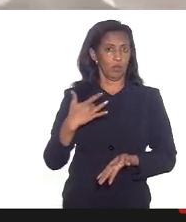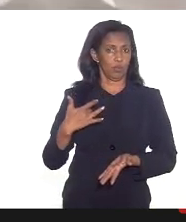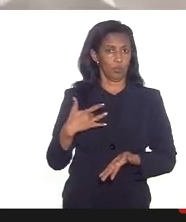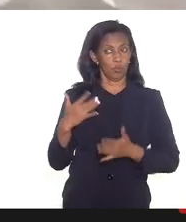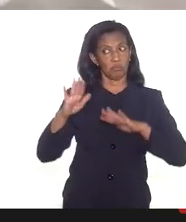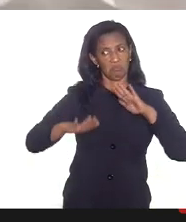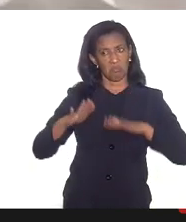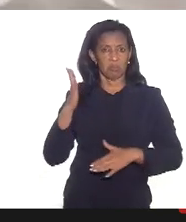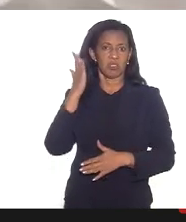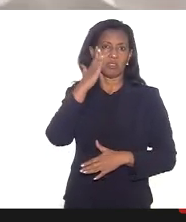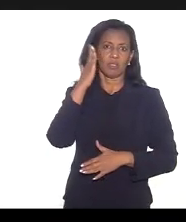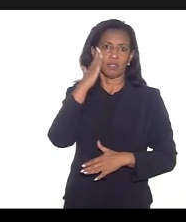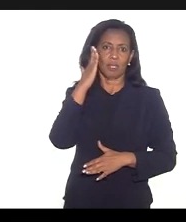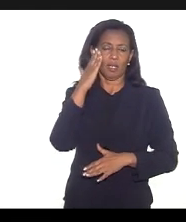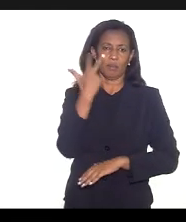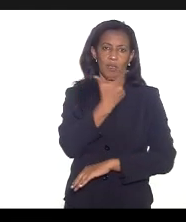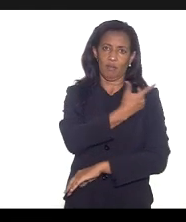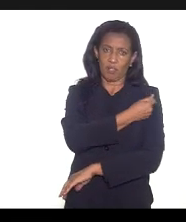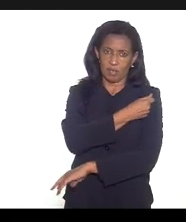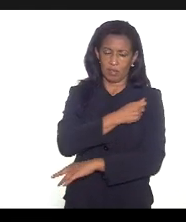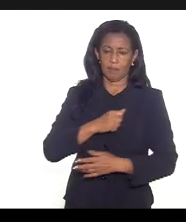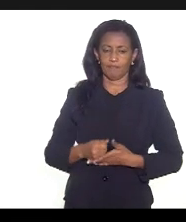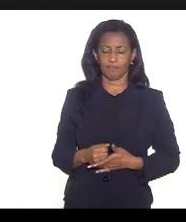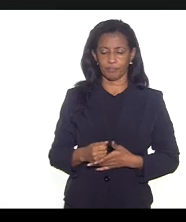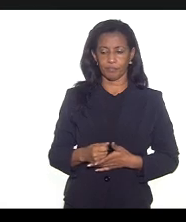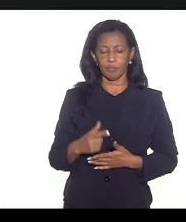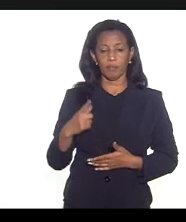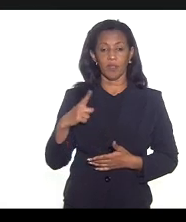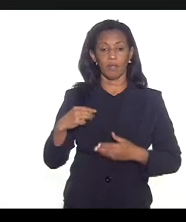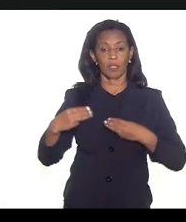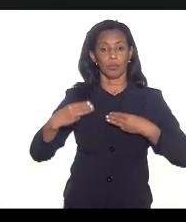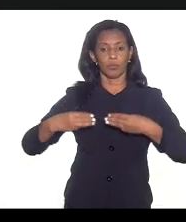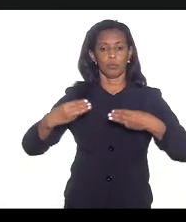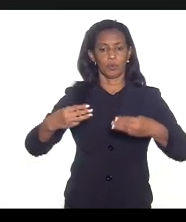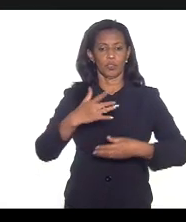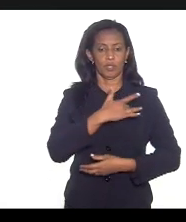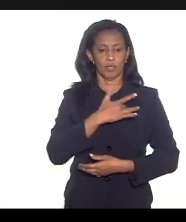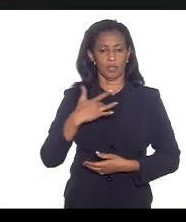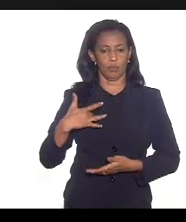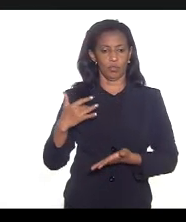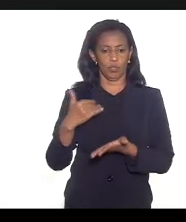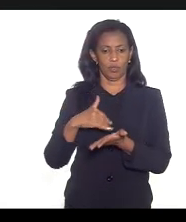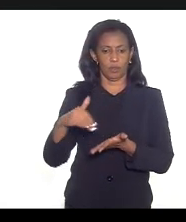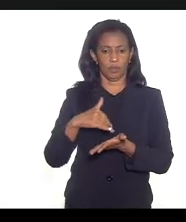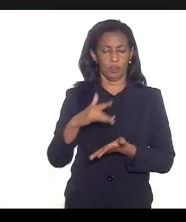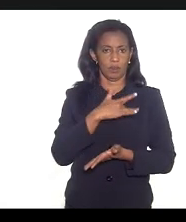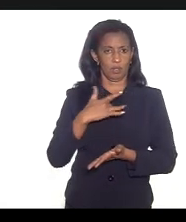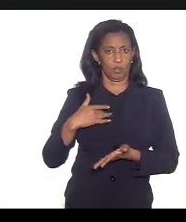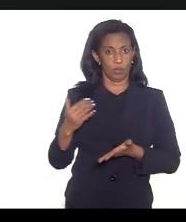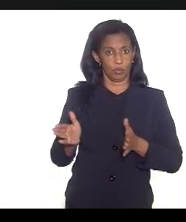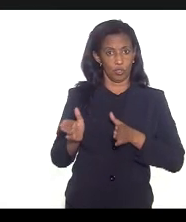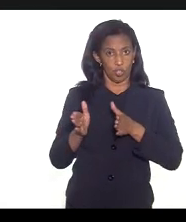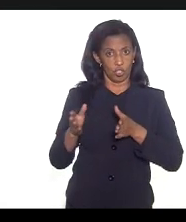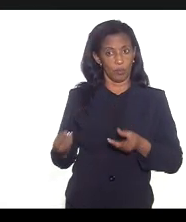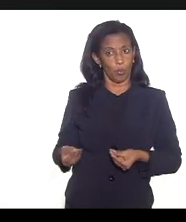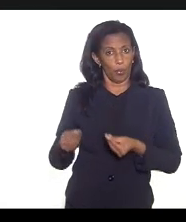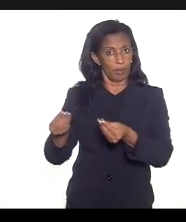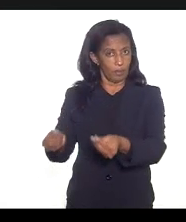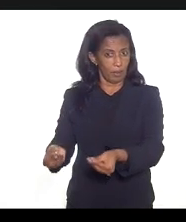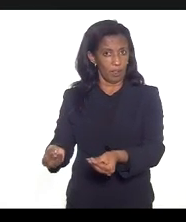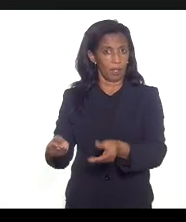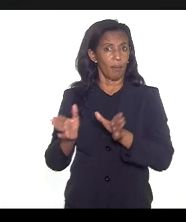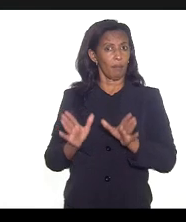embora a gente saiba que a vacina vem do Ministério da Saúde que a secretaria de saúde distribui arquivo que tem